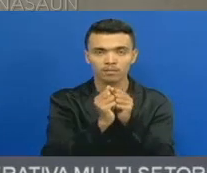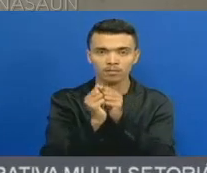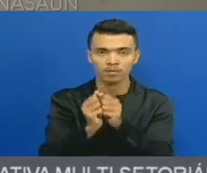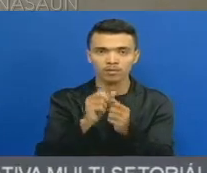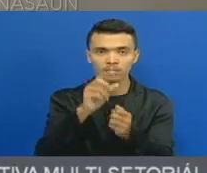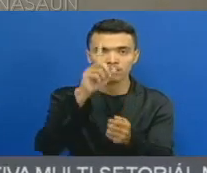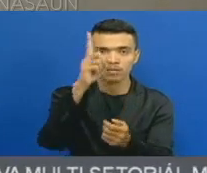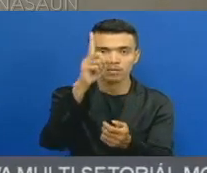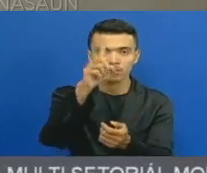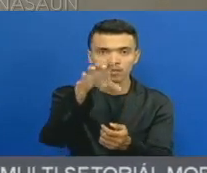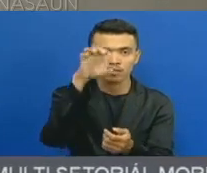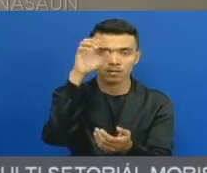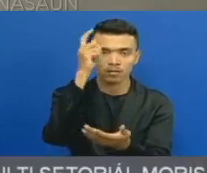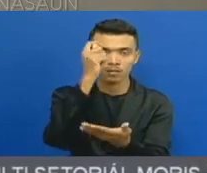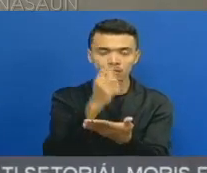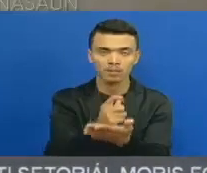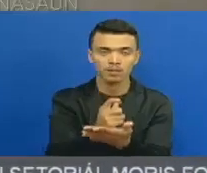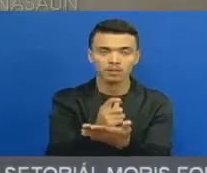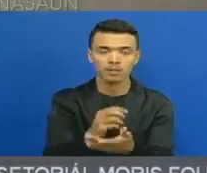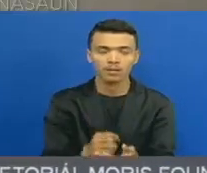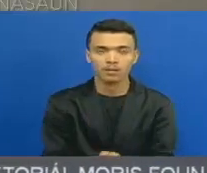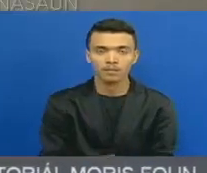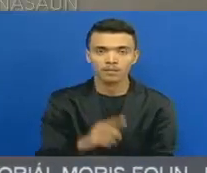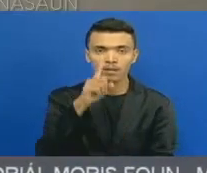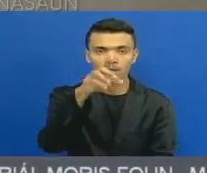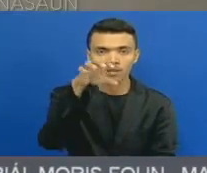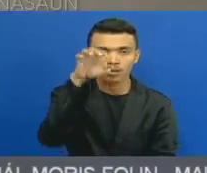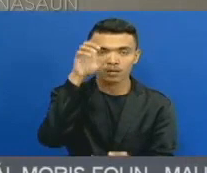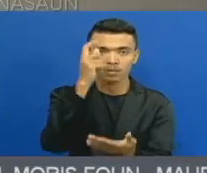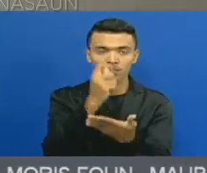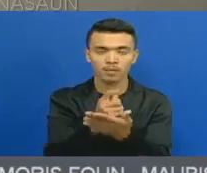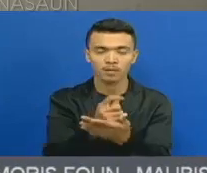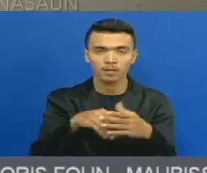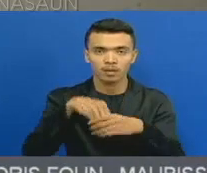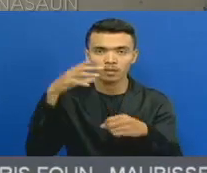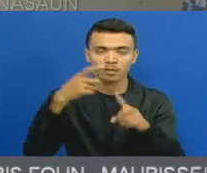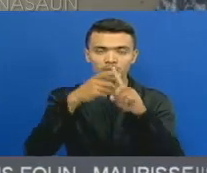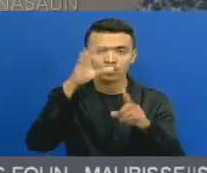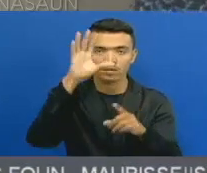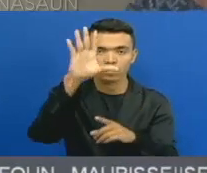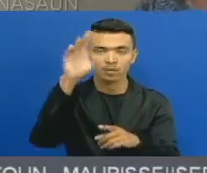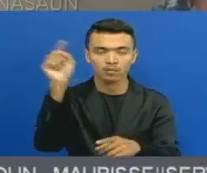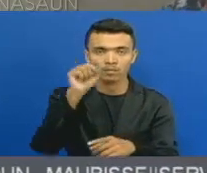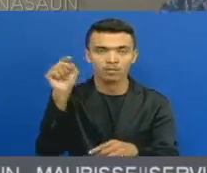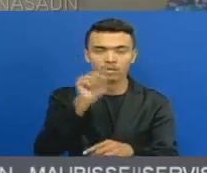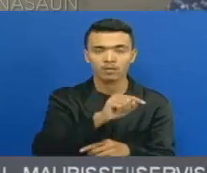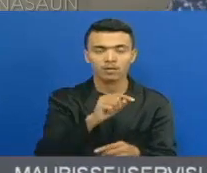100 mil dólar americano. 100 mil ne hasai hosi 5% ba custo